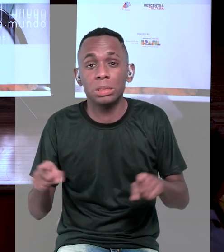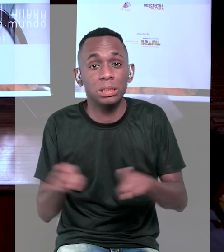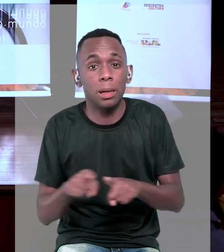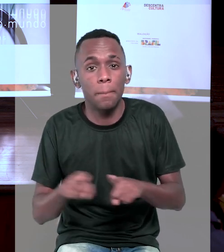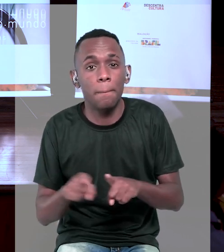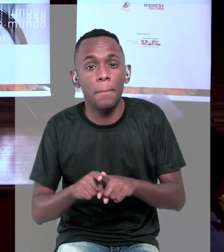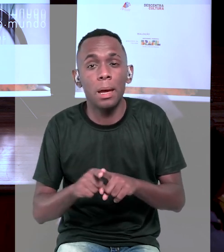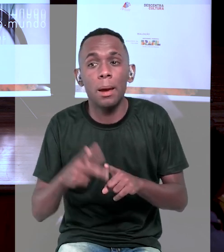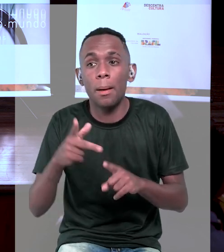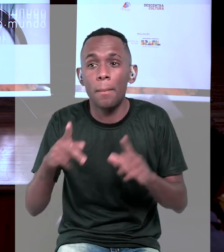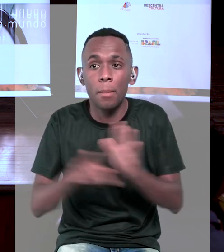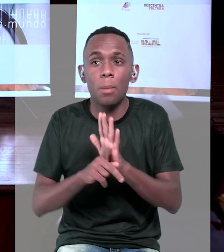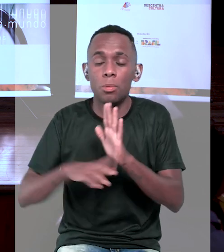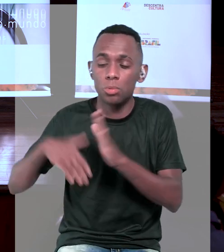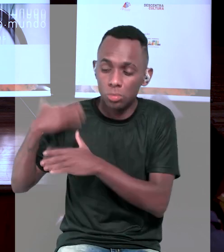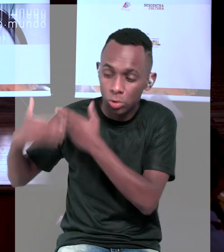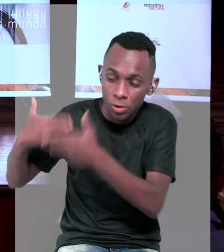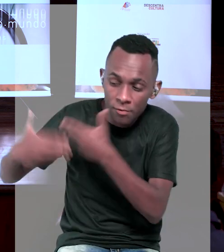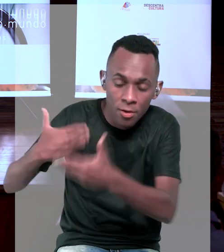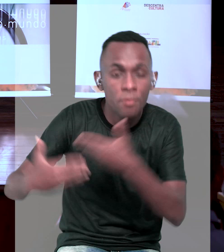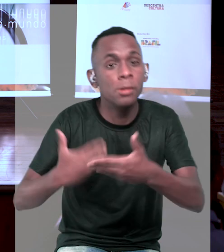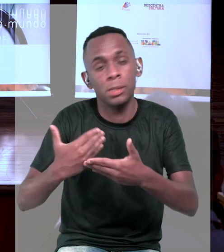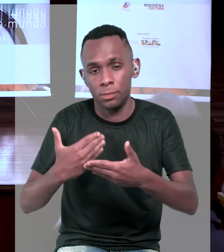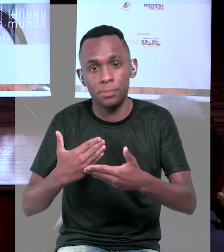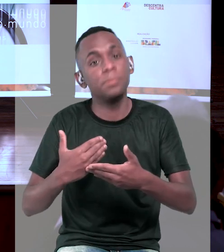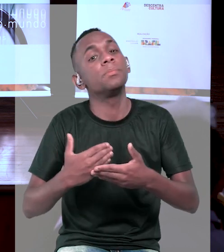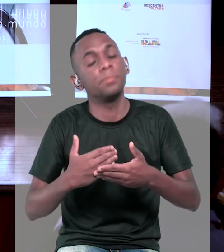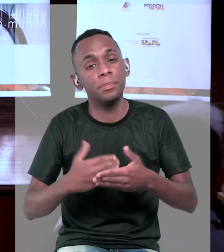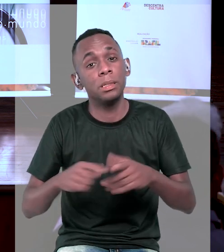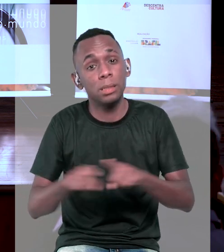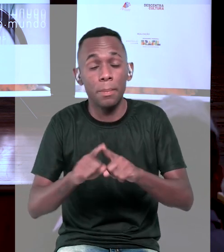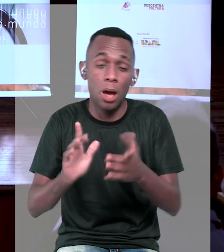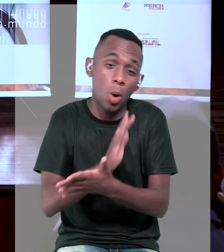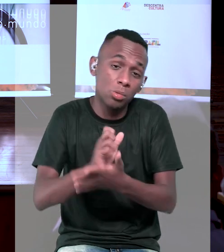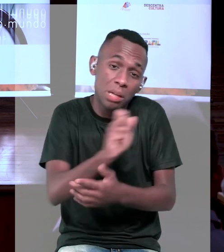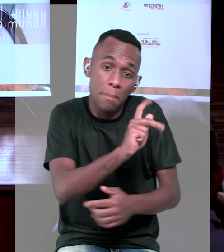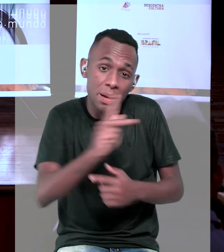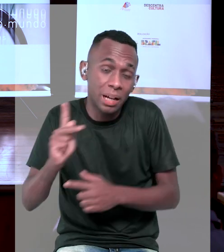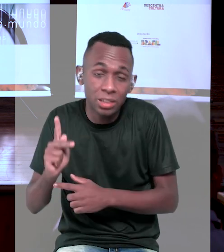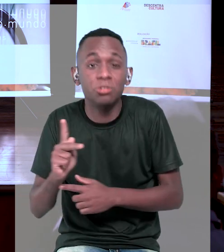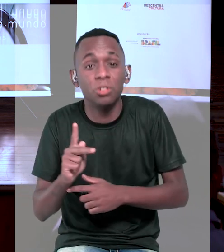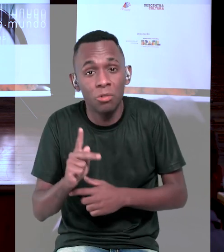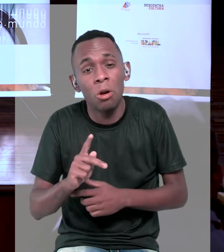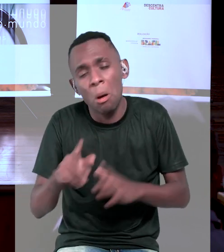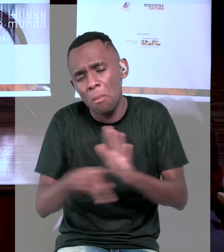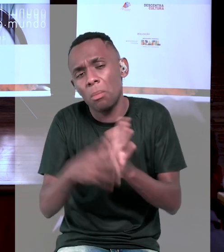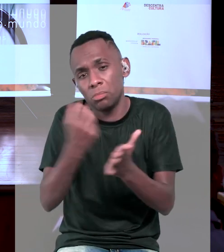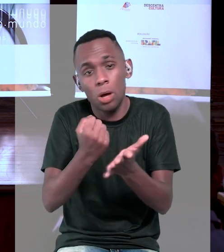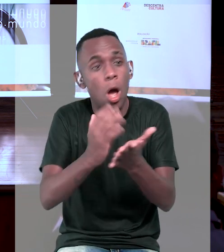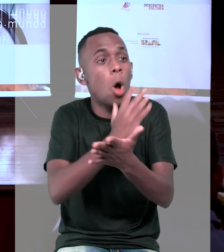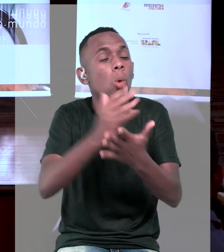com a transcendência. E, embora aplicativos banais que rodam em telefone celular